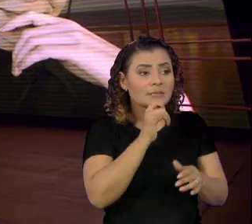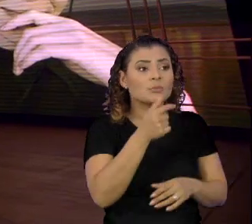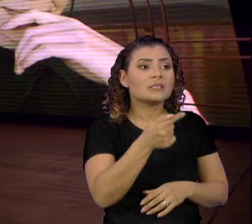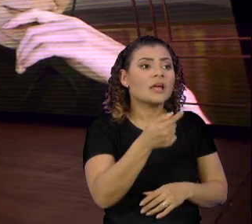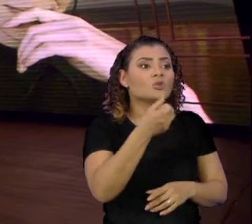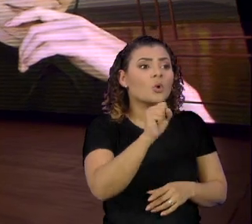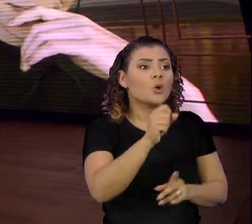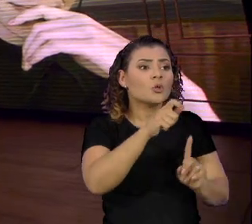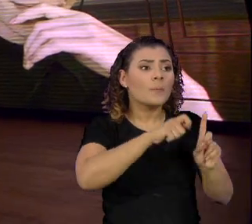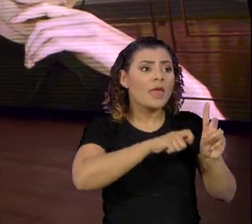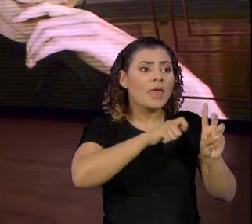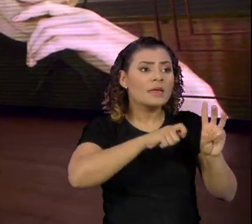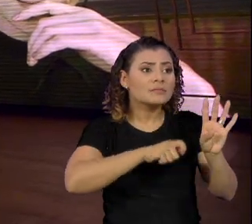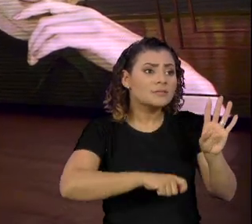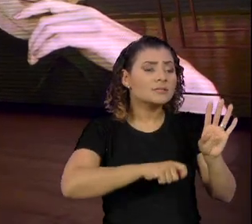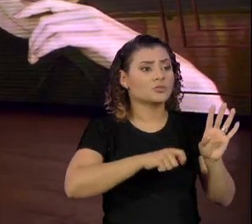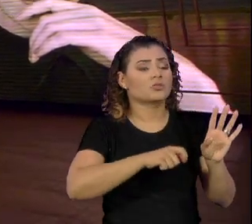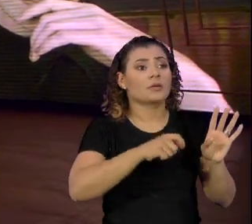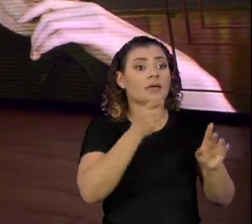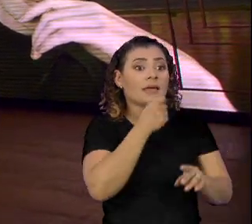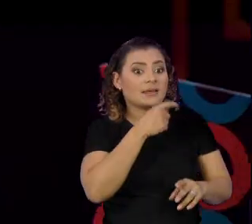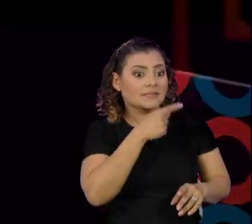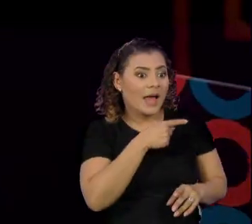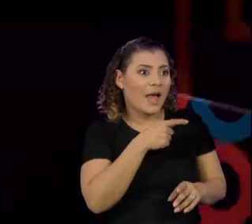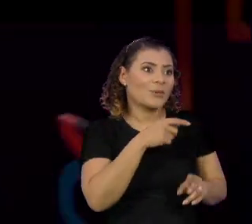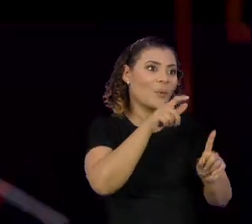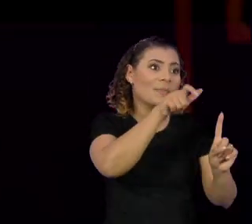8 meses num papel cômico, ou 7,